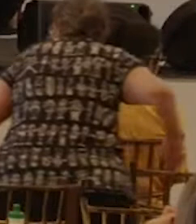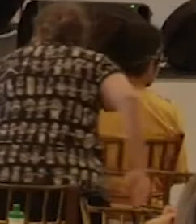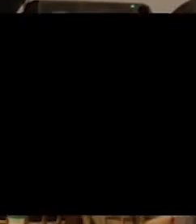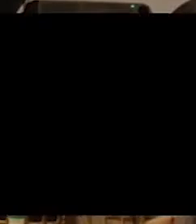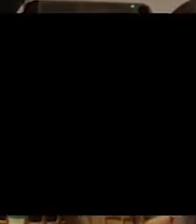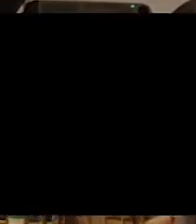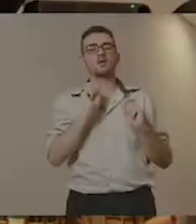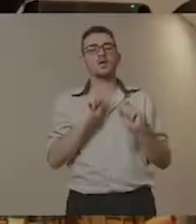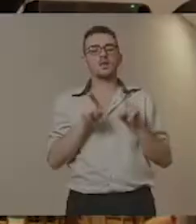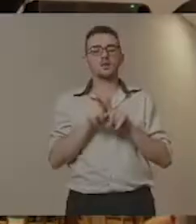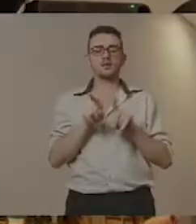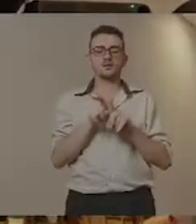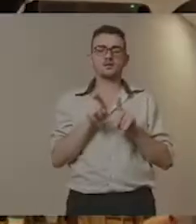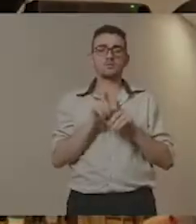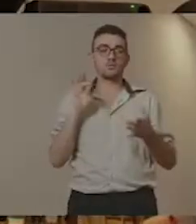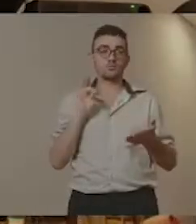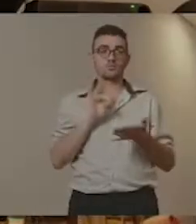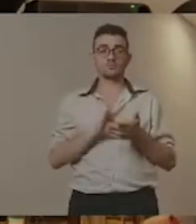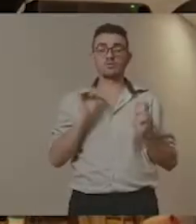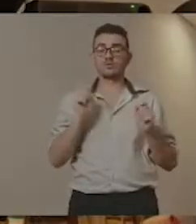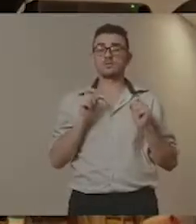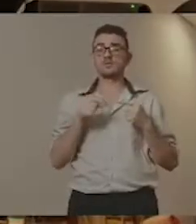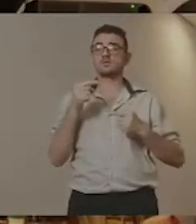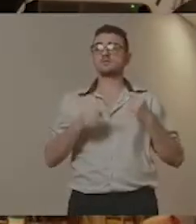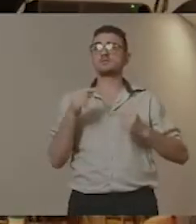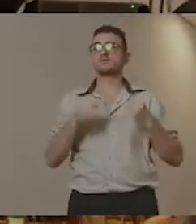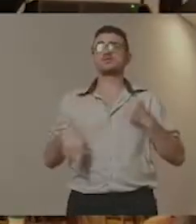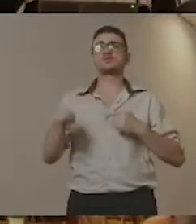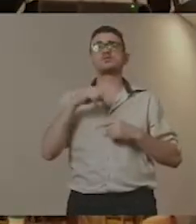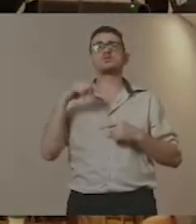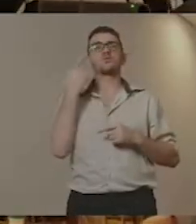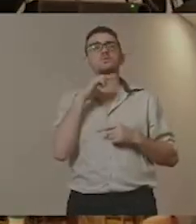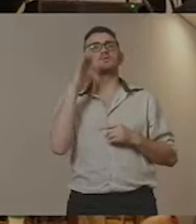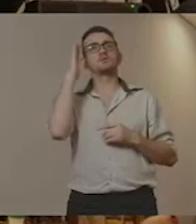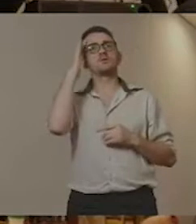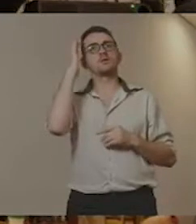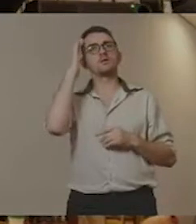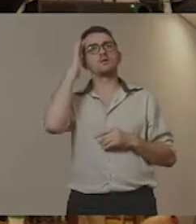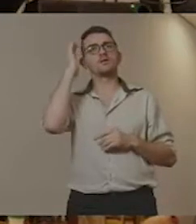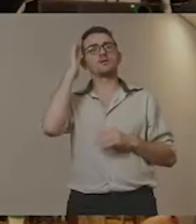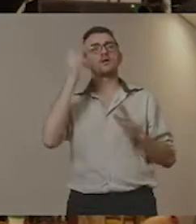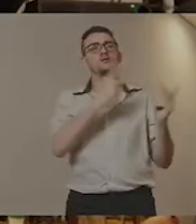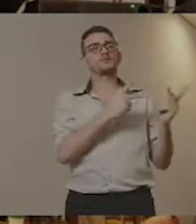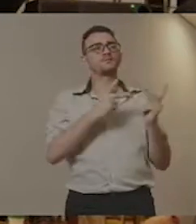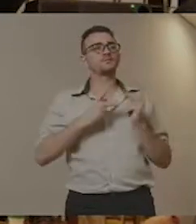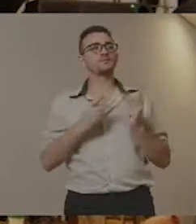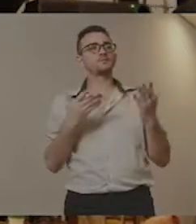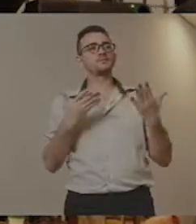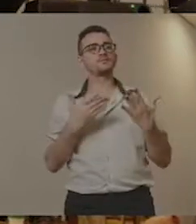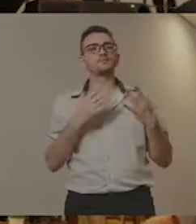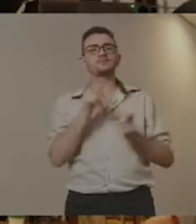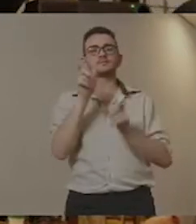gente vai convidar aqueles que representam o nosso foco de trabalho, né? Os nossos estudantes. Então, eu